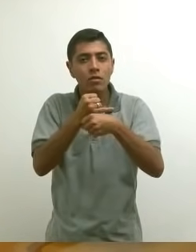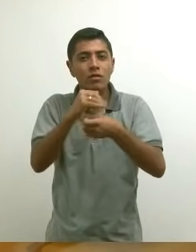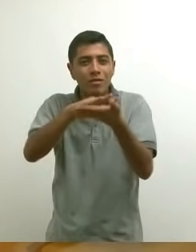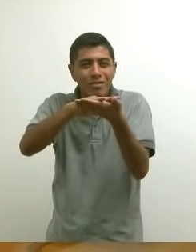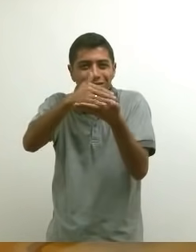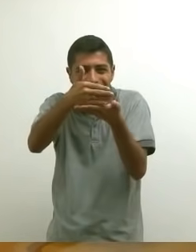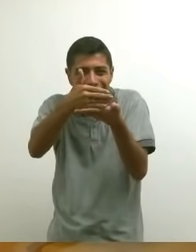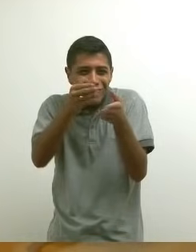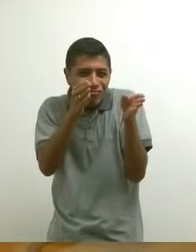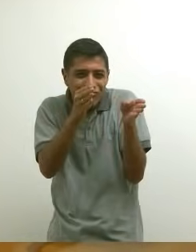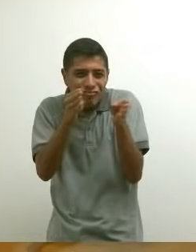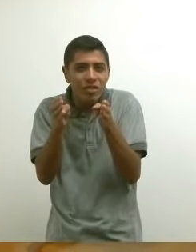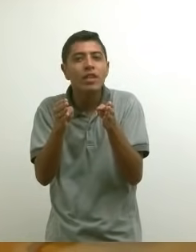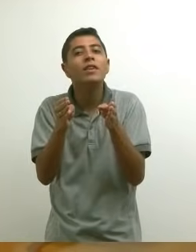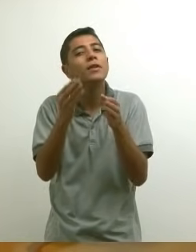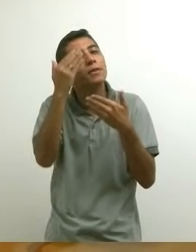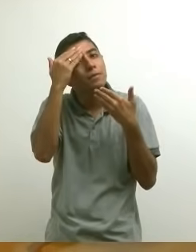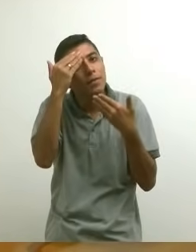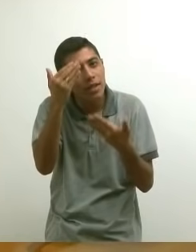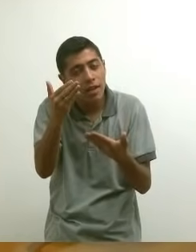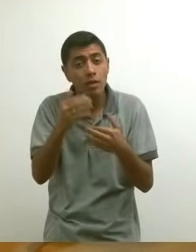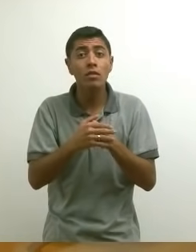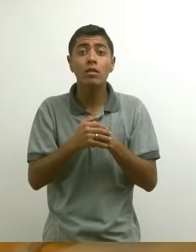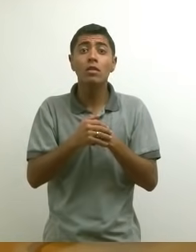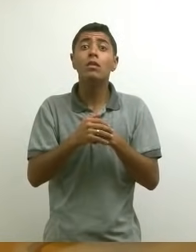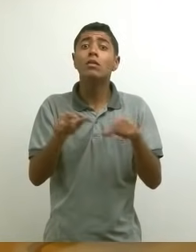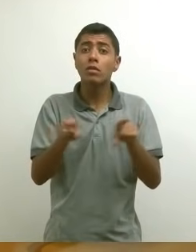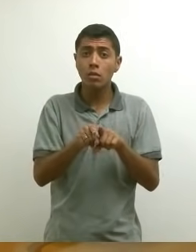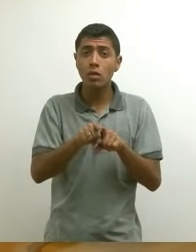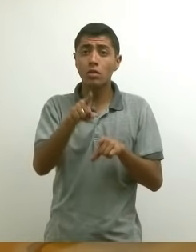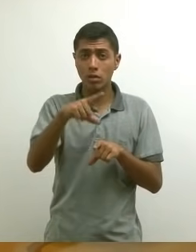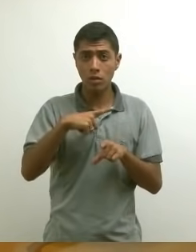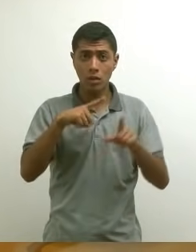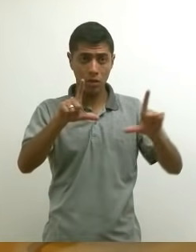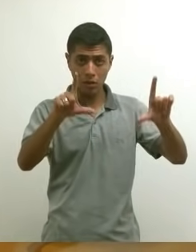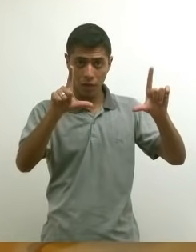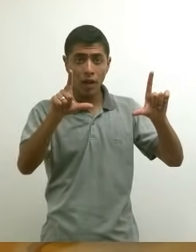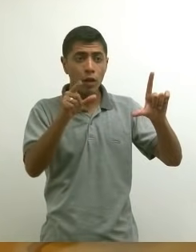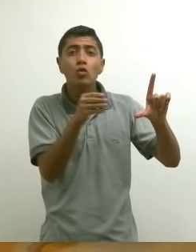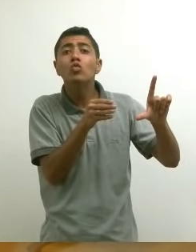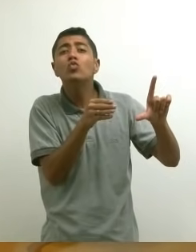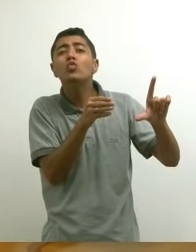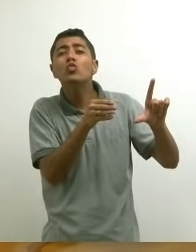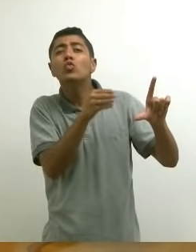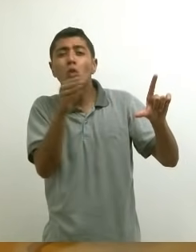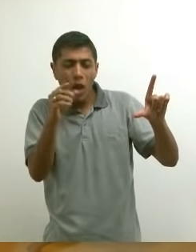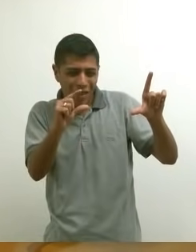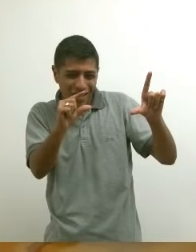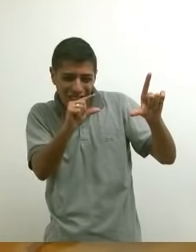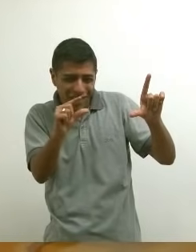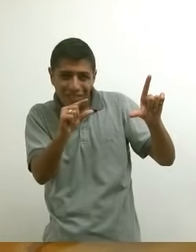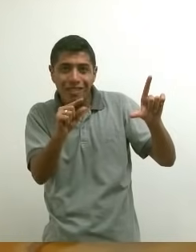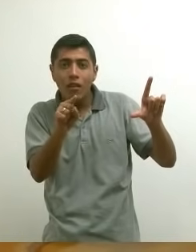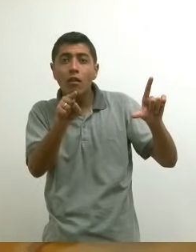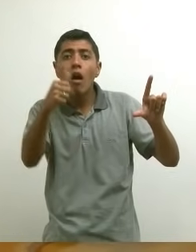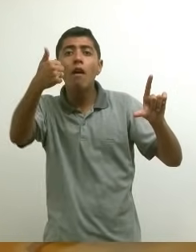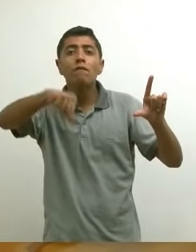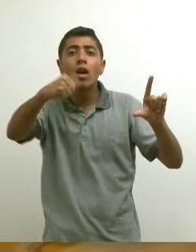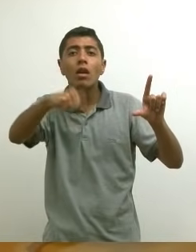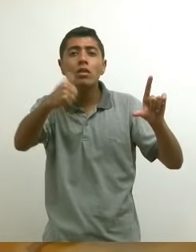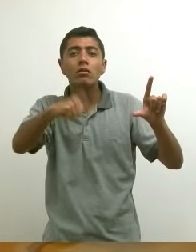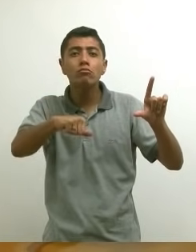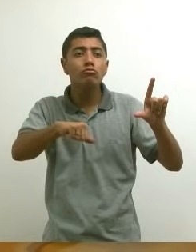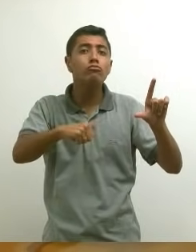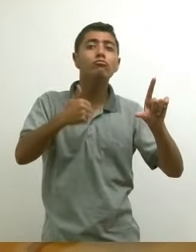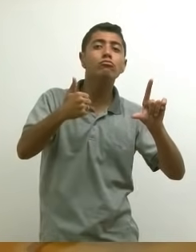aí ao lado da tela uma avaliação elas são super ricos para a gente por favor mande a sua avaliação a gente sempre leva